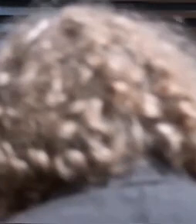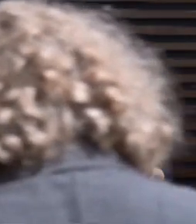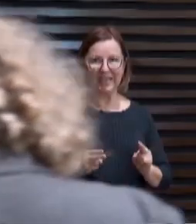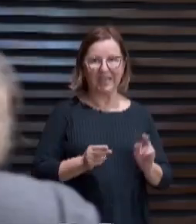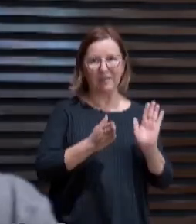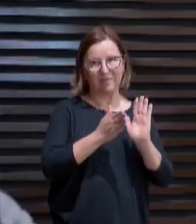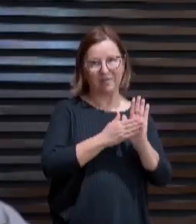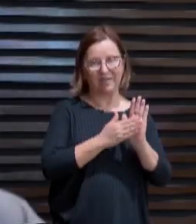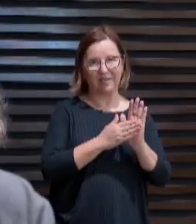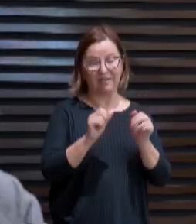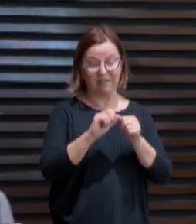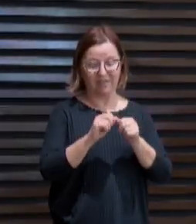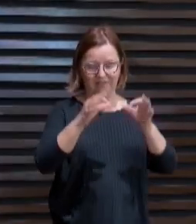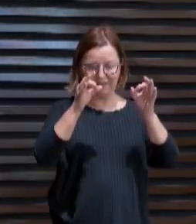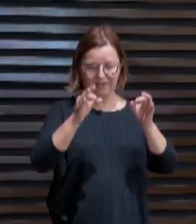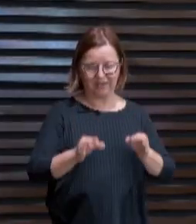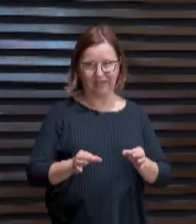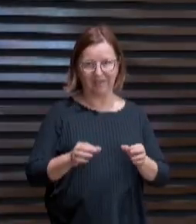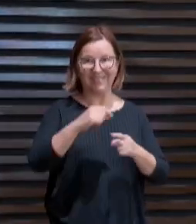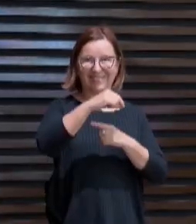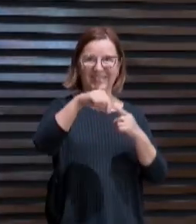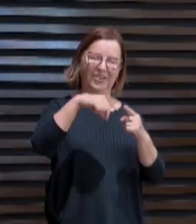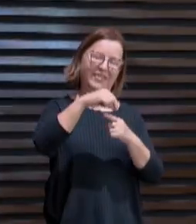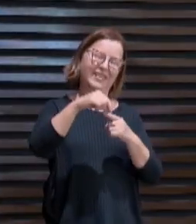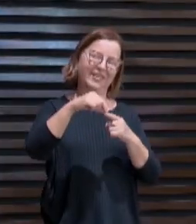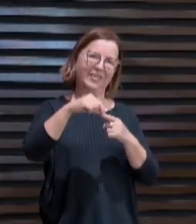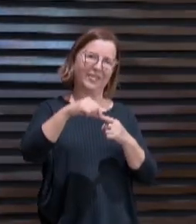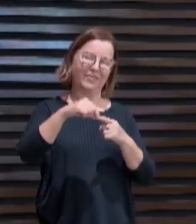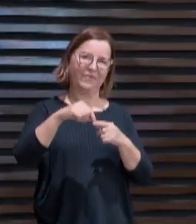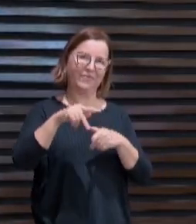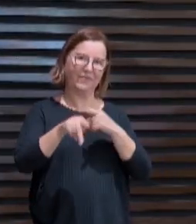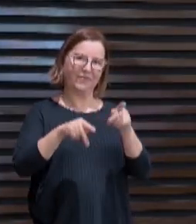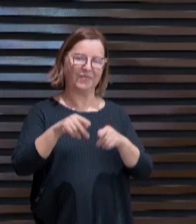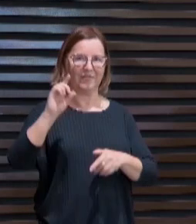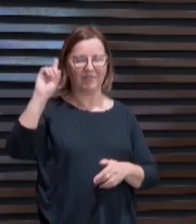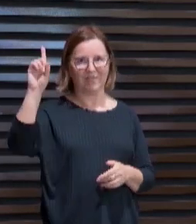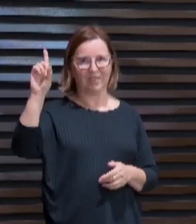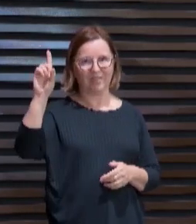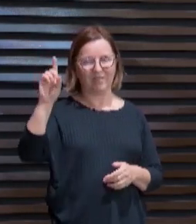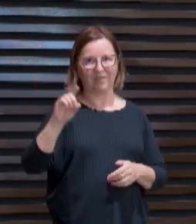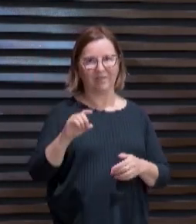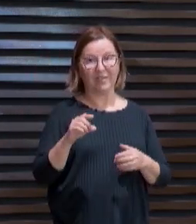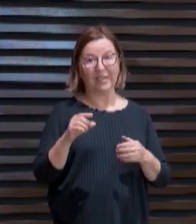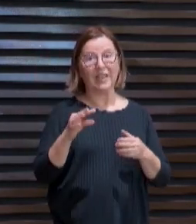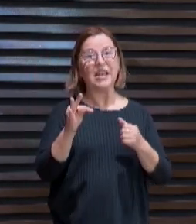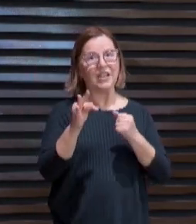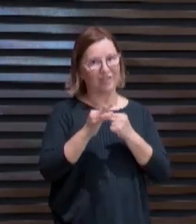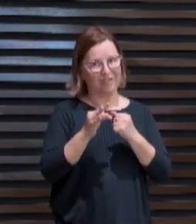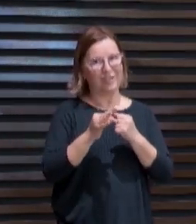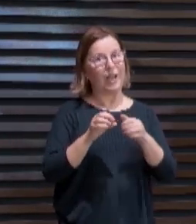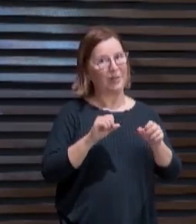o aperfeiçoamento e a santificação, conforme nos ensina o apóstolo Tiago e Pedro.